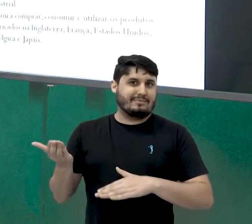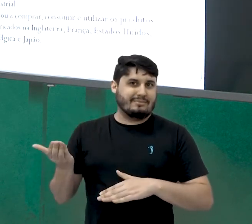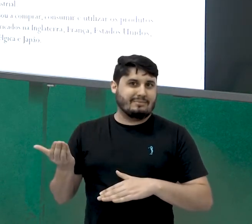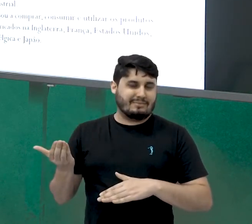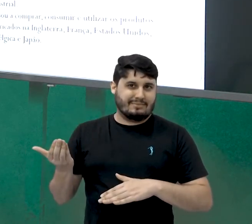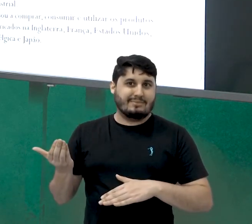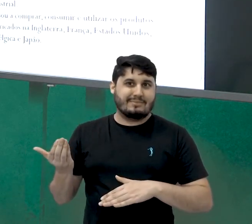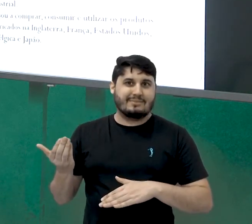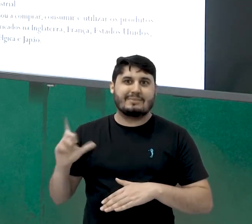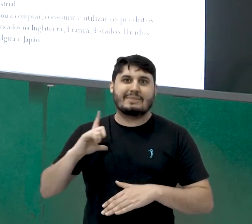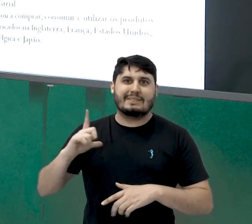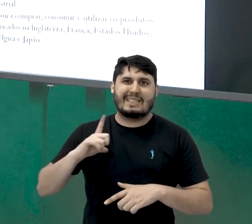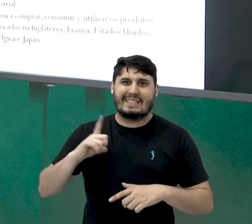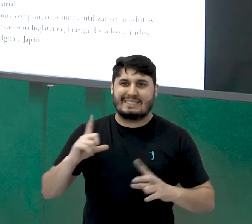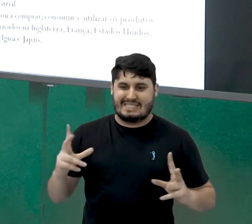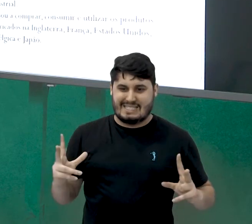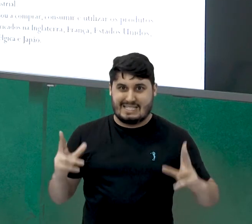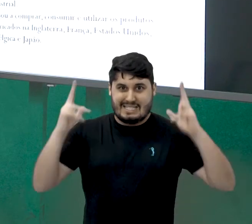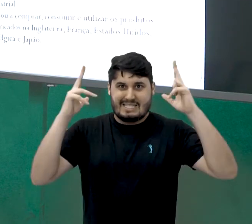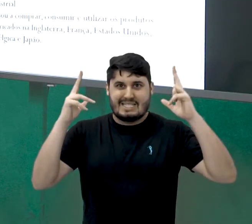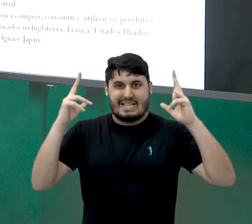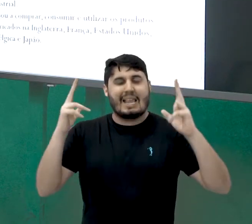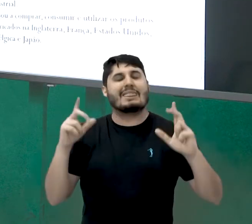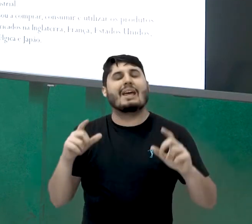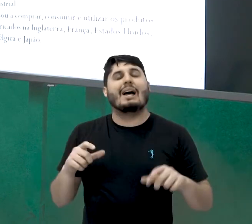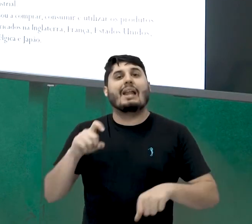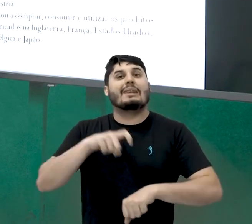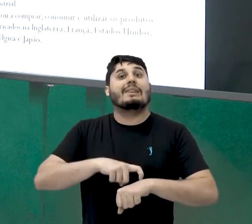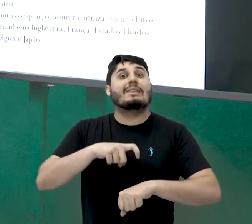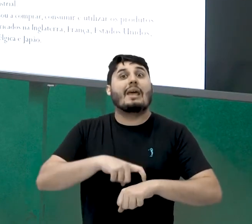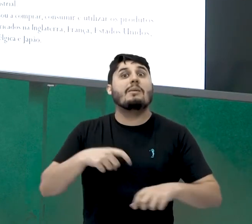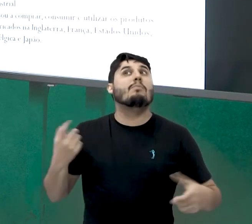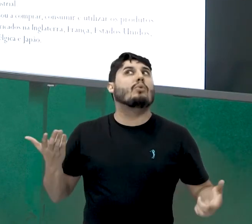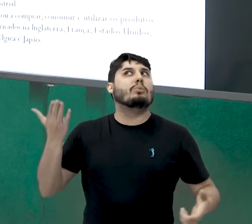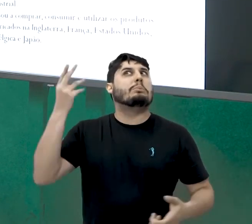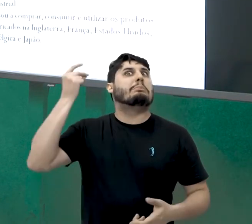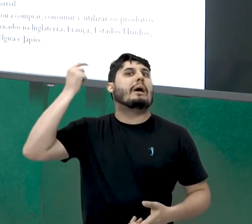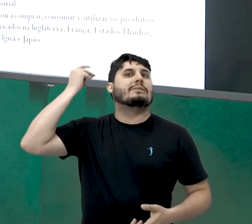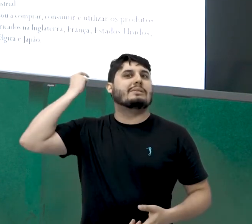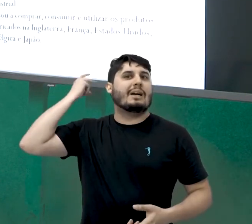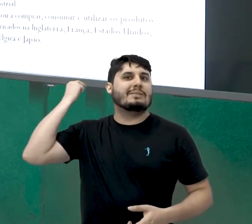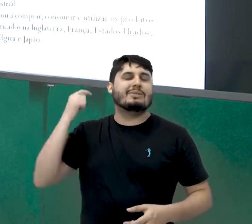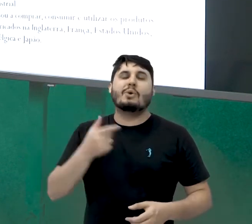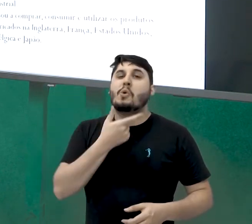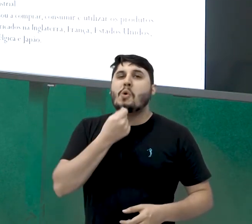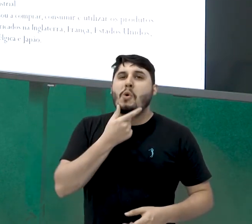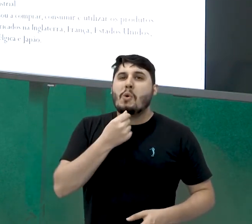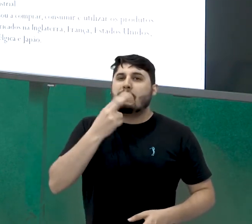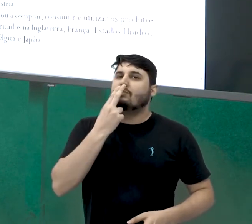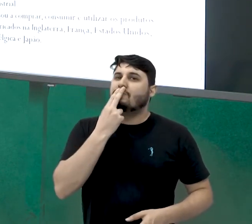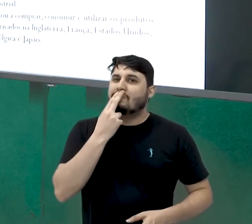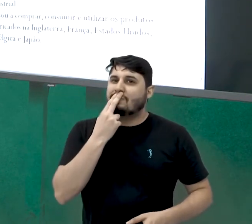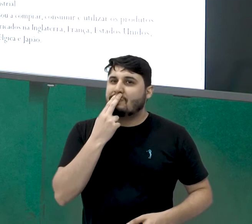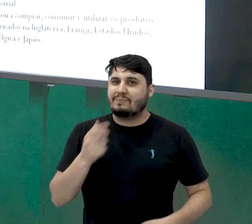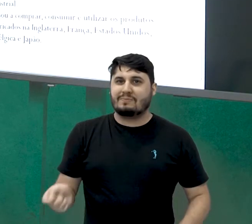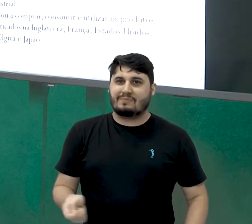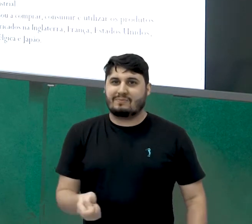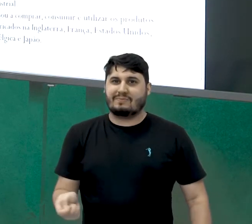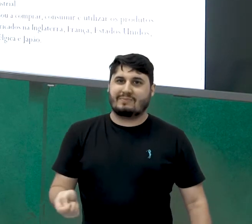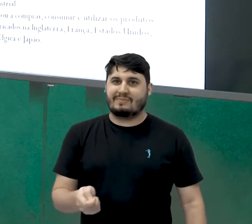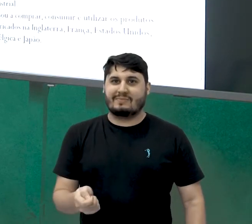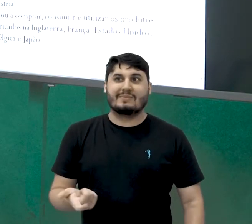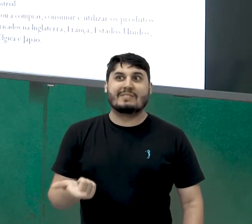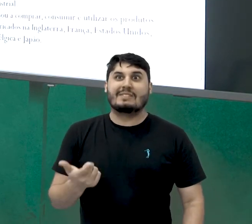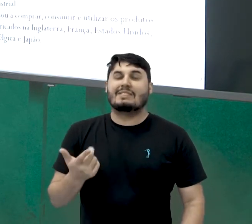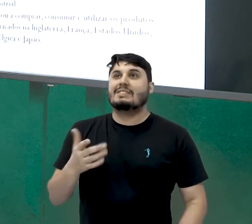máquina. Tem uma cena que é clássica do filme Tempos Modernos, que é ele lá apertando os parafusos e depois ele entra na máquina,